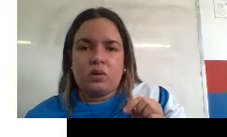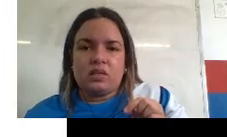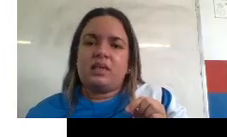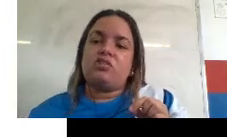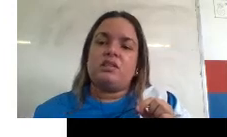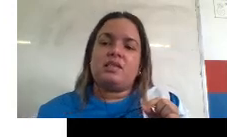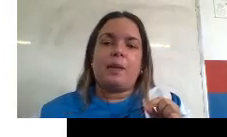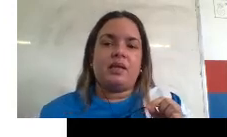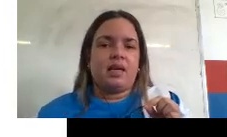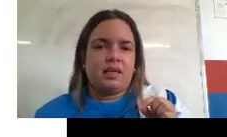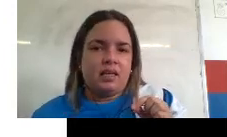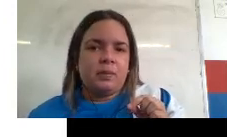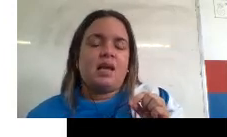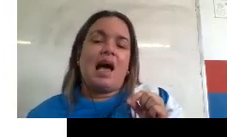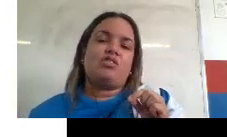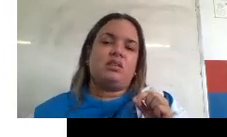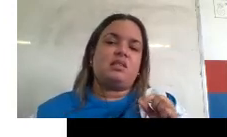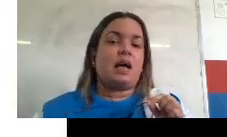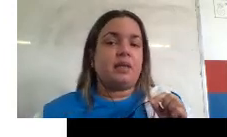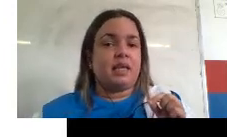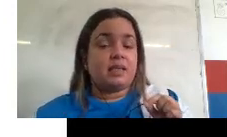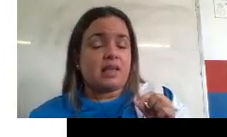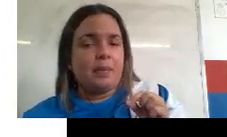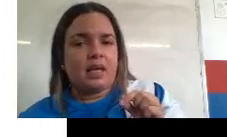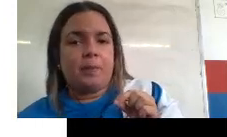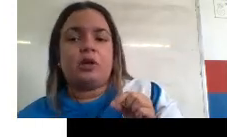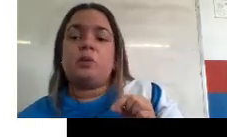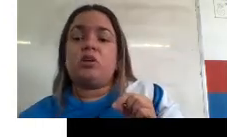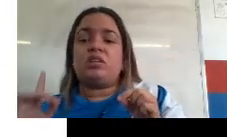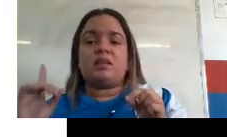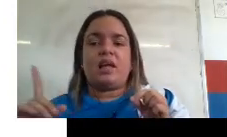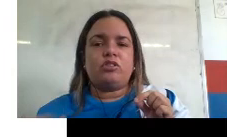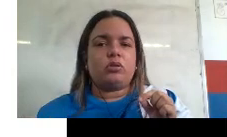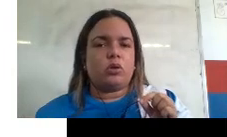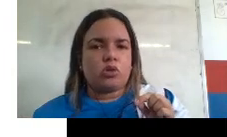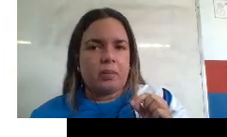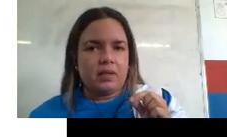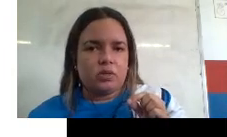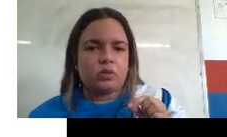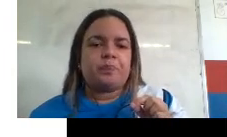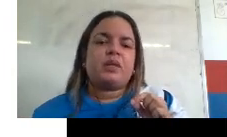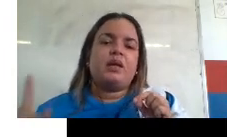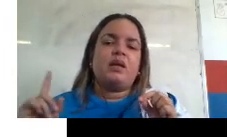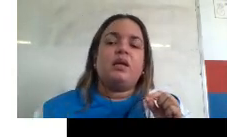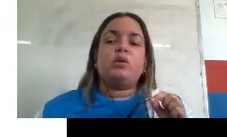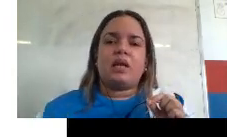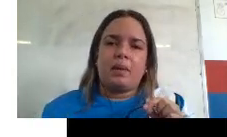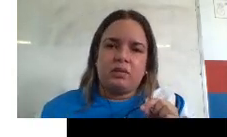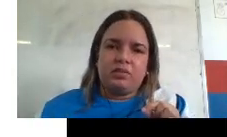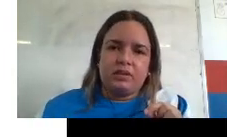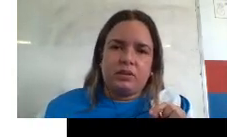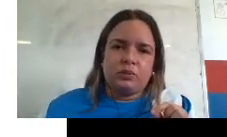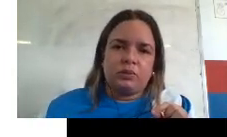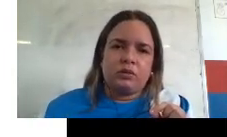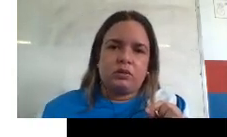Outra coisa que a gente sabe que é crime, a gente sabe que é proibido, a gente até estudou sobre isso, o